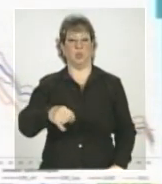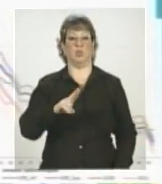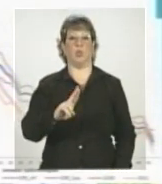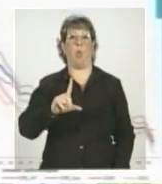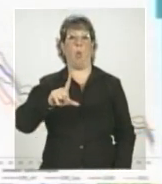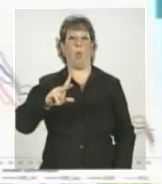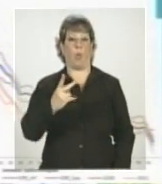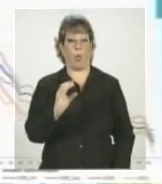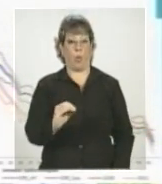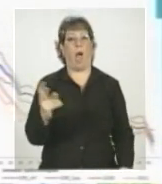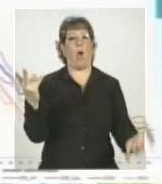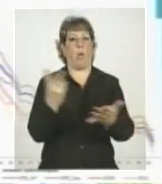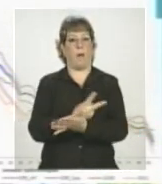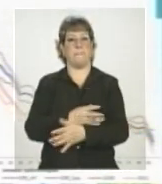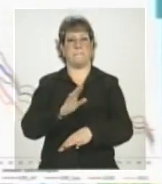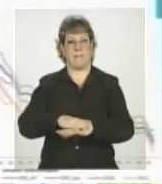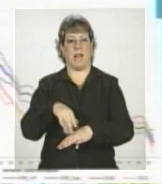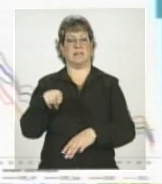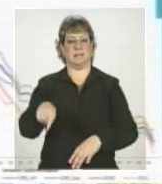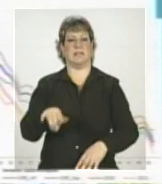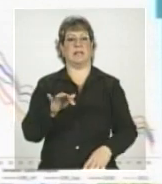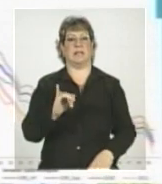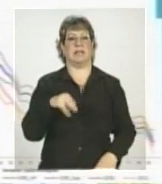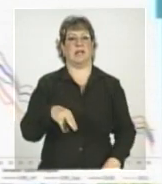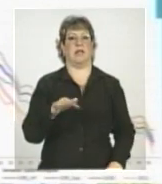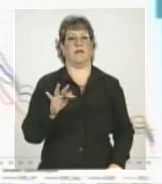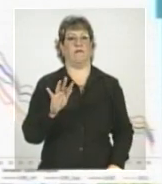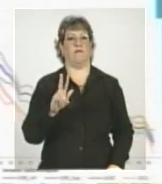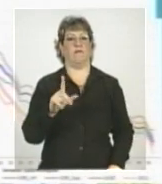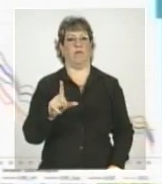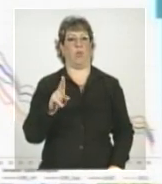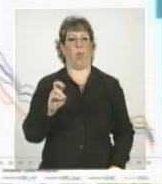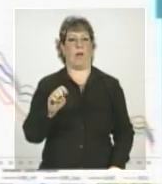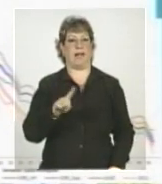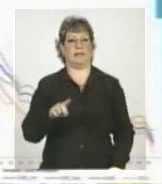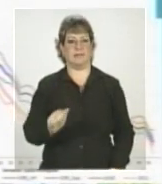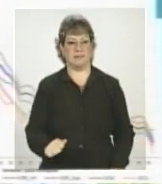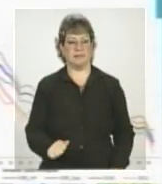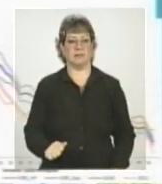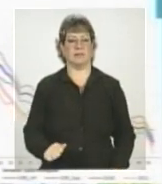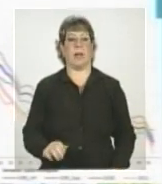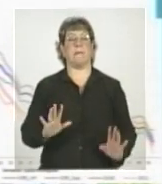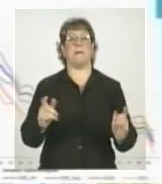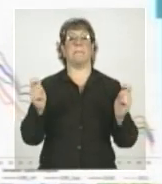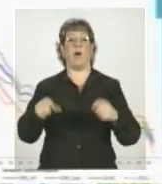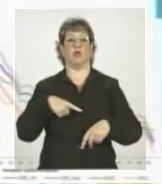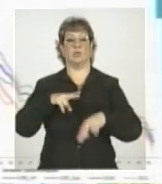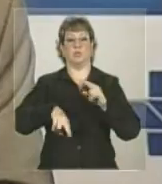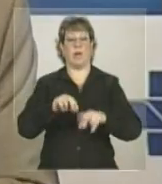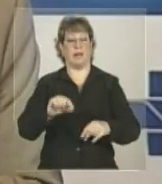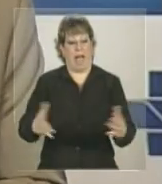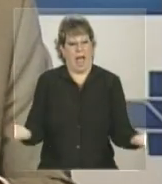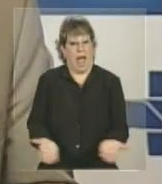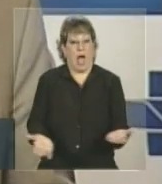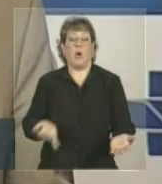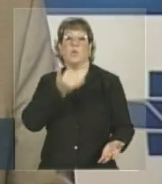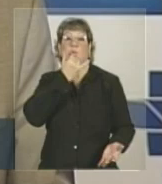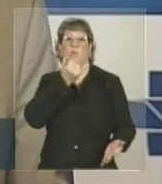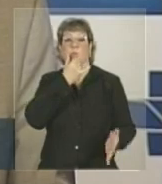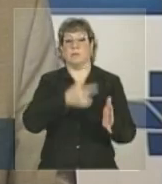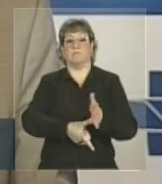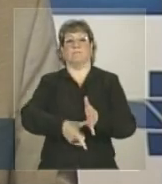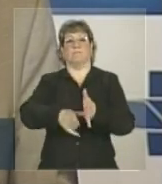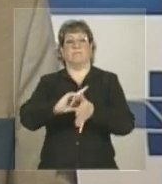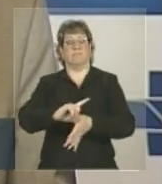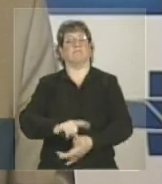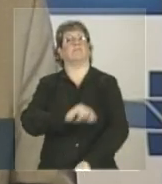a região sul, mas a gente pode ter junho acontecendo. De todo jeito, a época de vacinar agora é uma época que